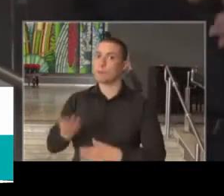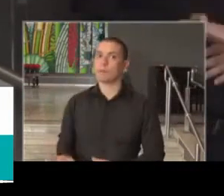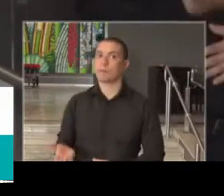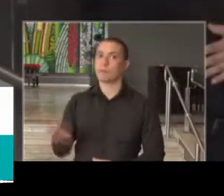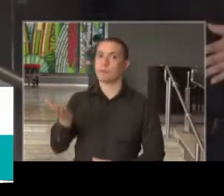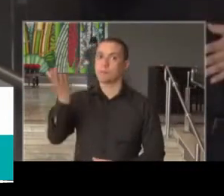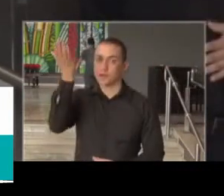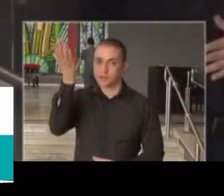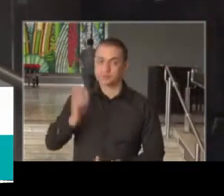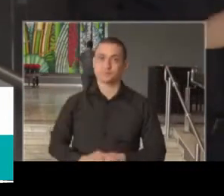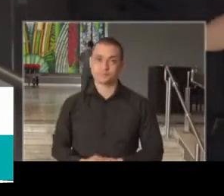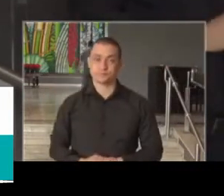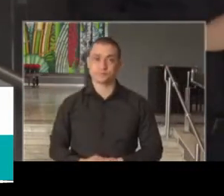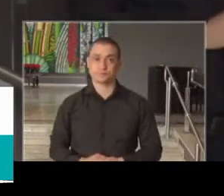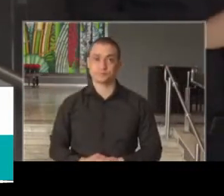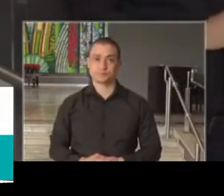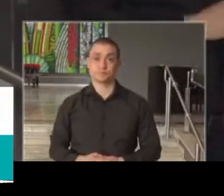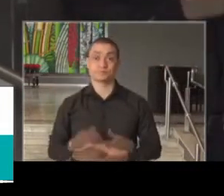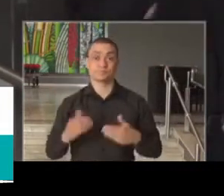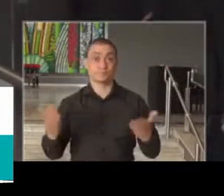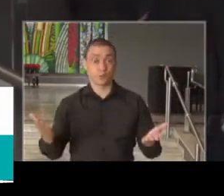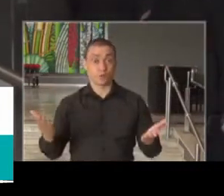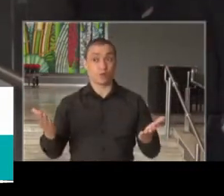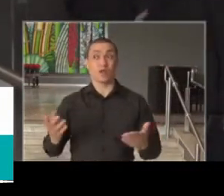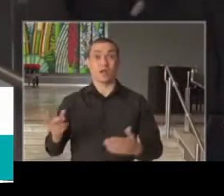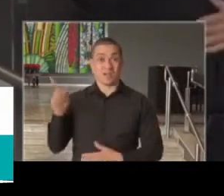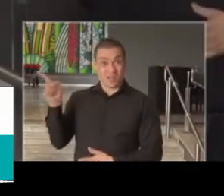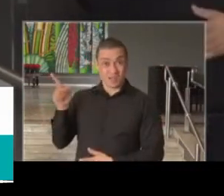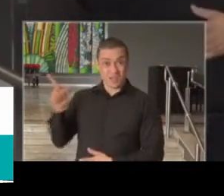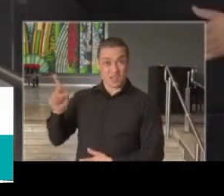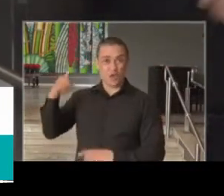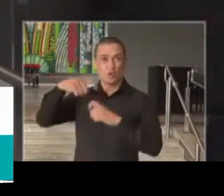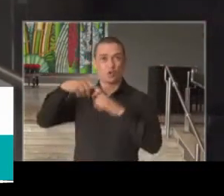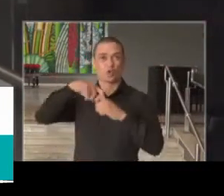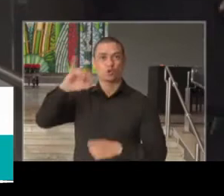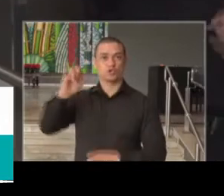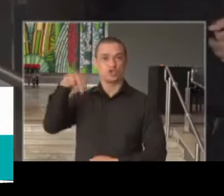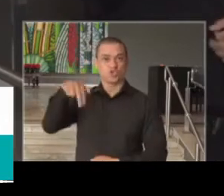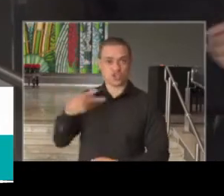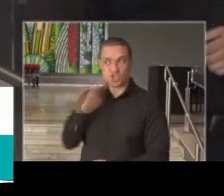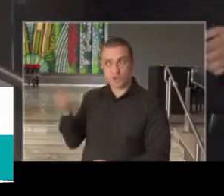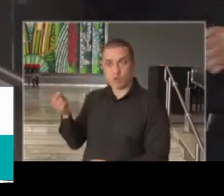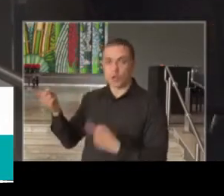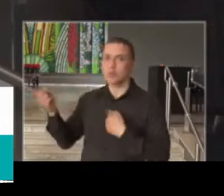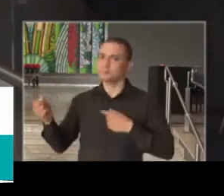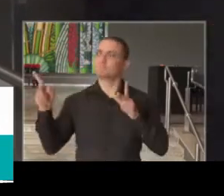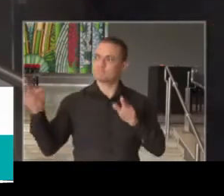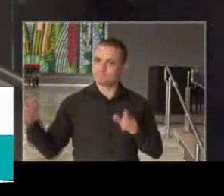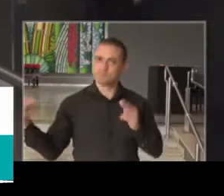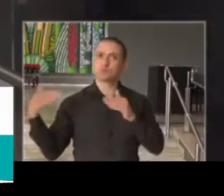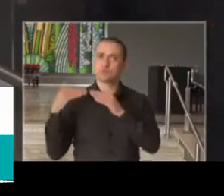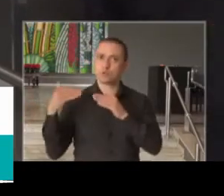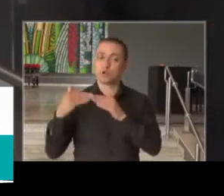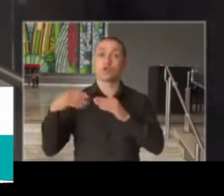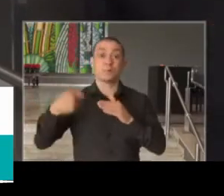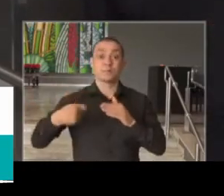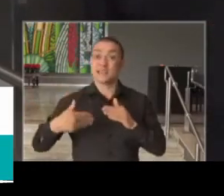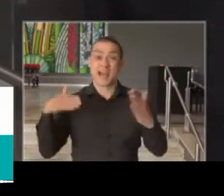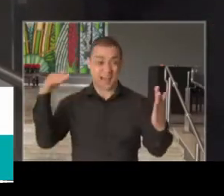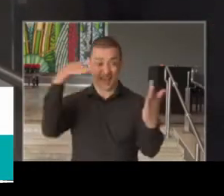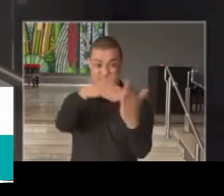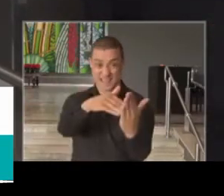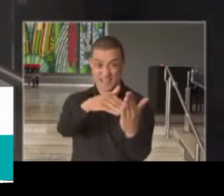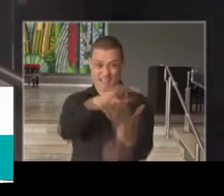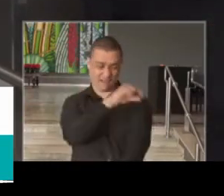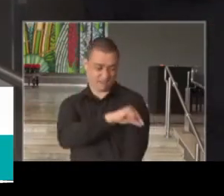Então, faço minhas as palavras do Dr. Jean, precisamos, até o início da vacinação, ou